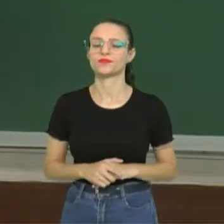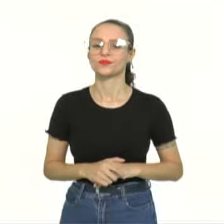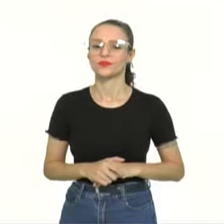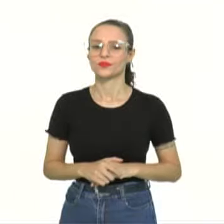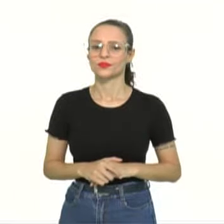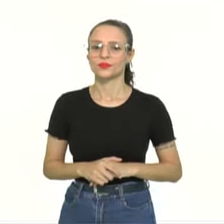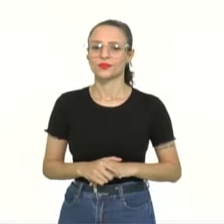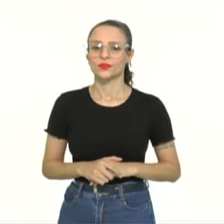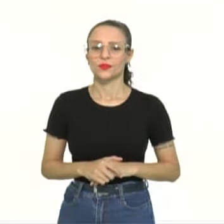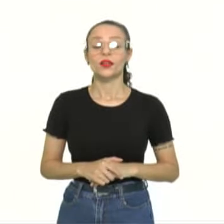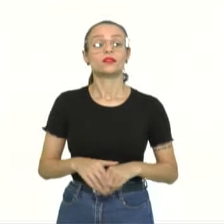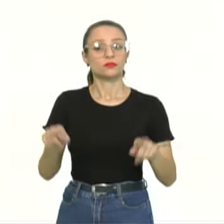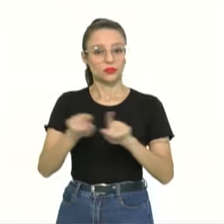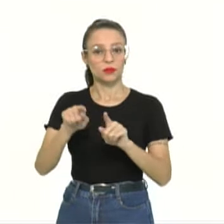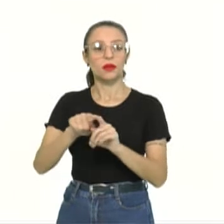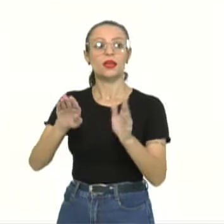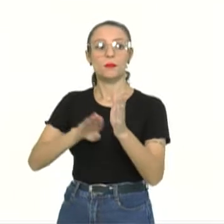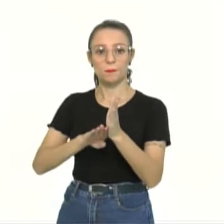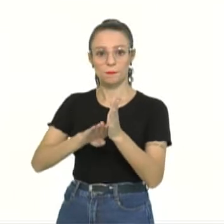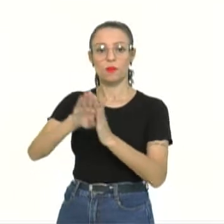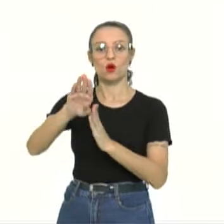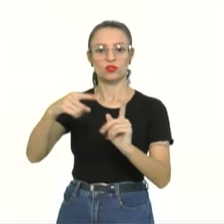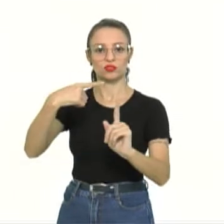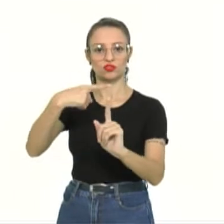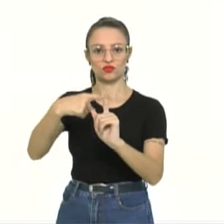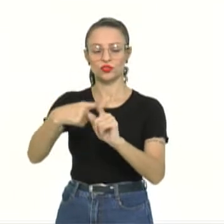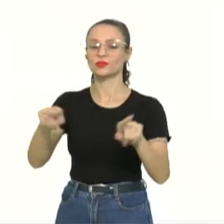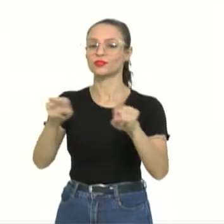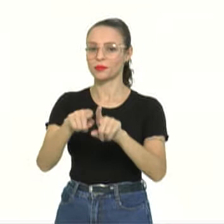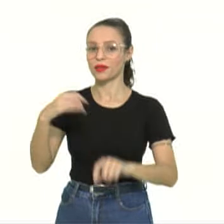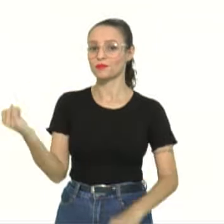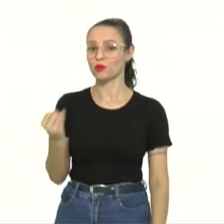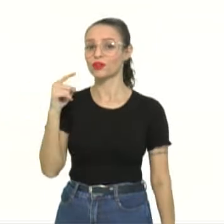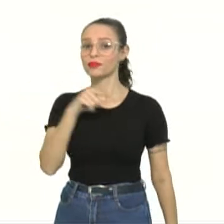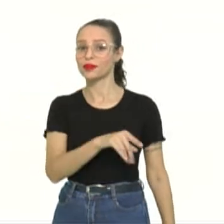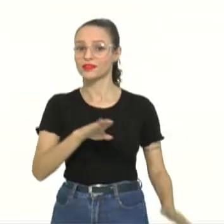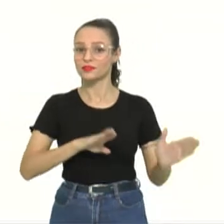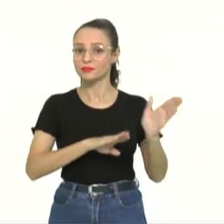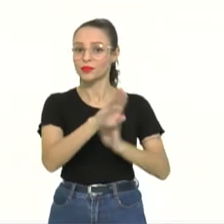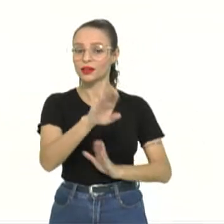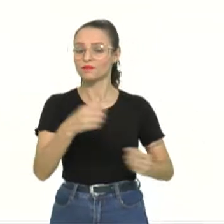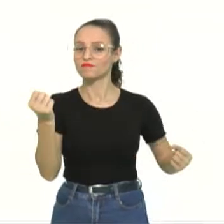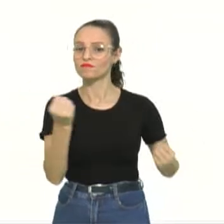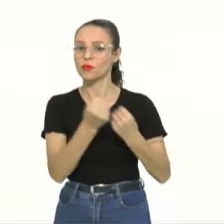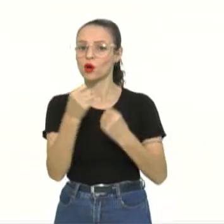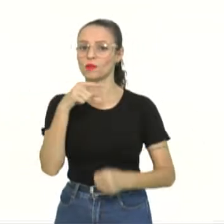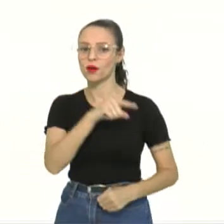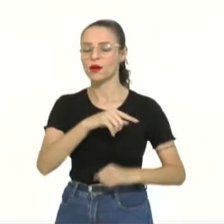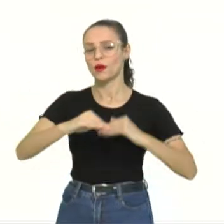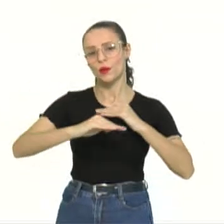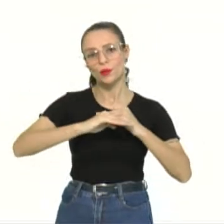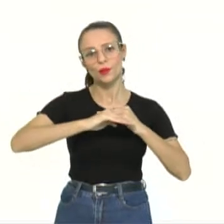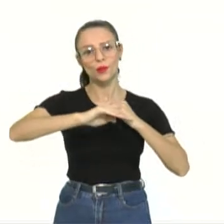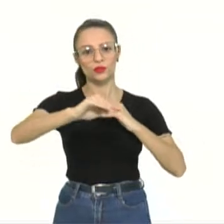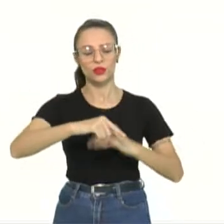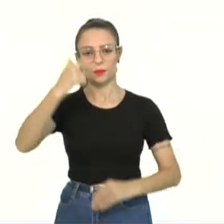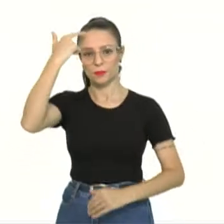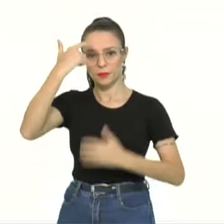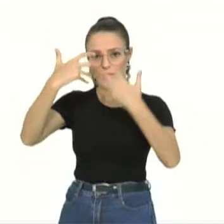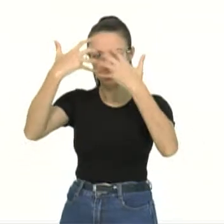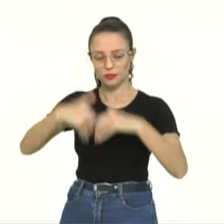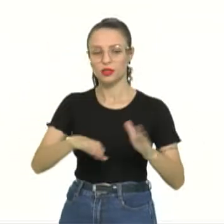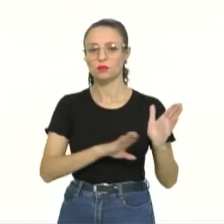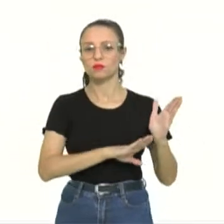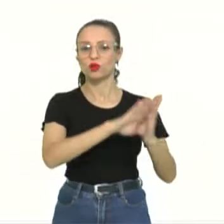o positivismo também é uma escola de pensamento importante para o progressismo Né para o pensamento a consolidação do pensamento